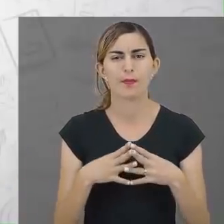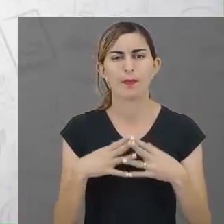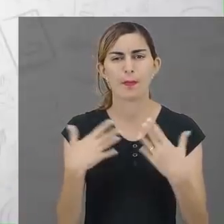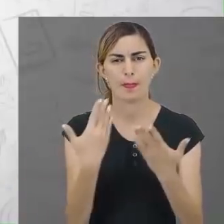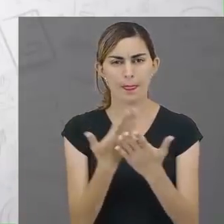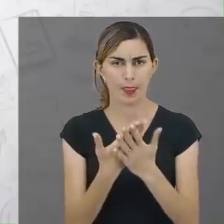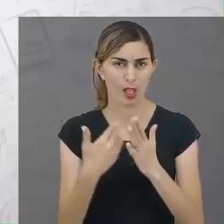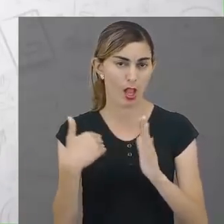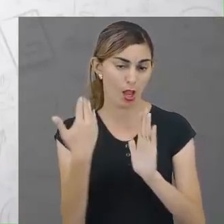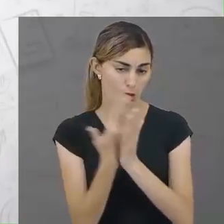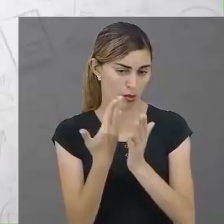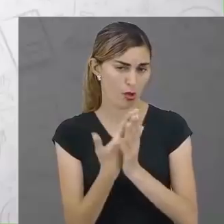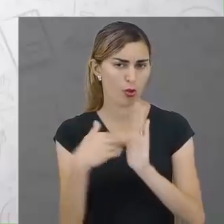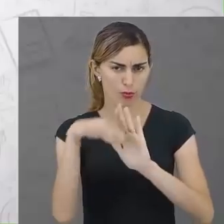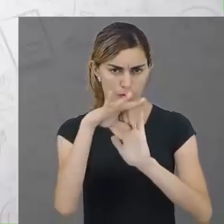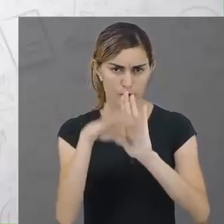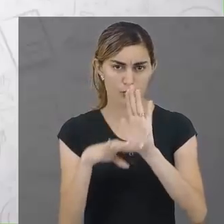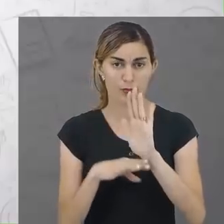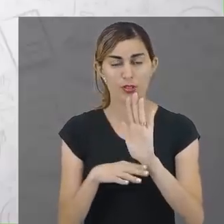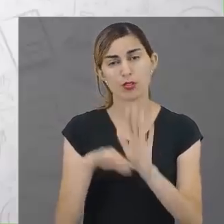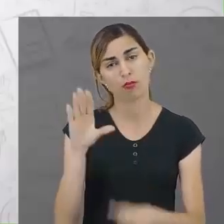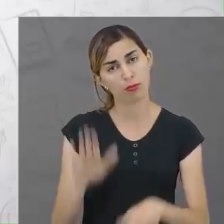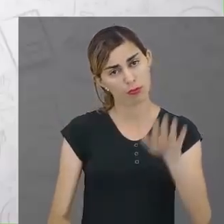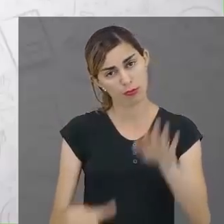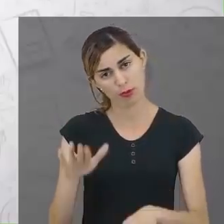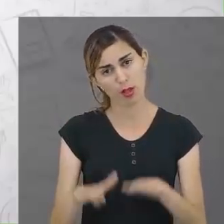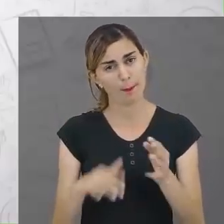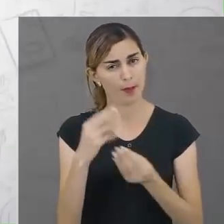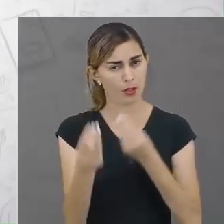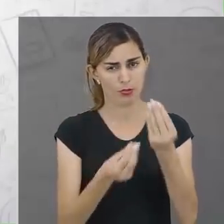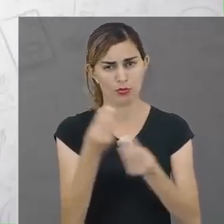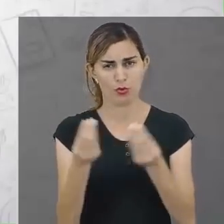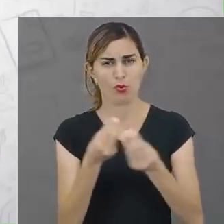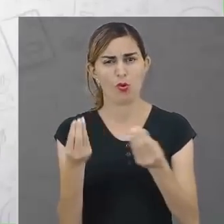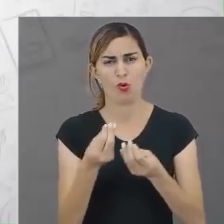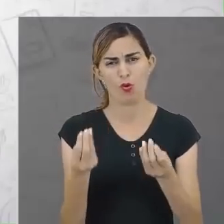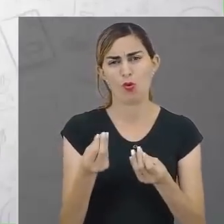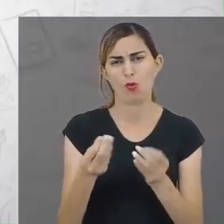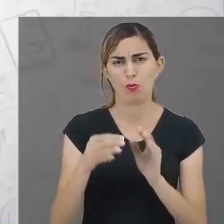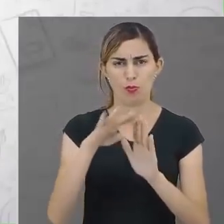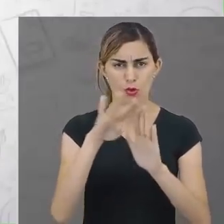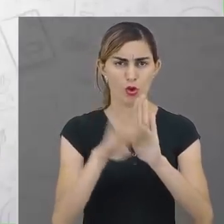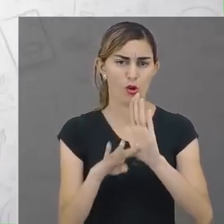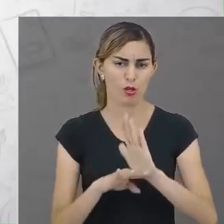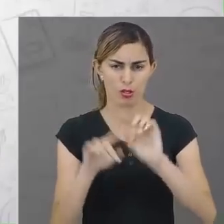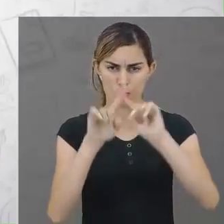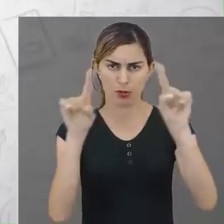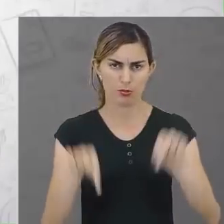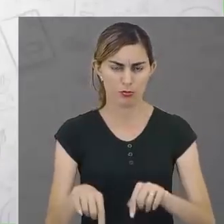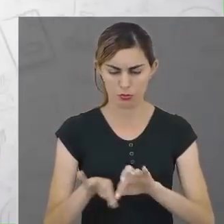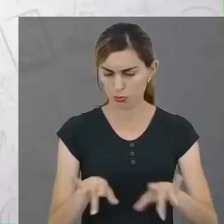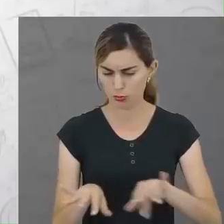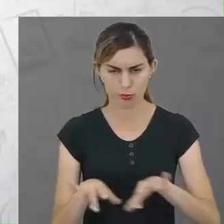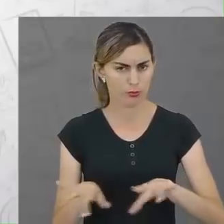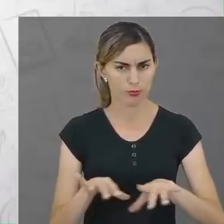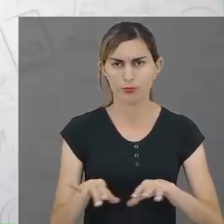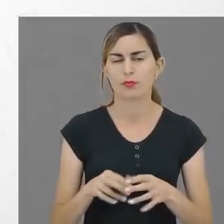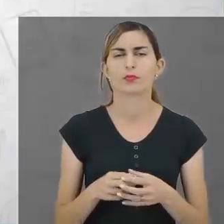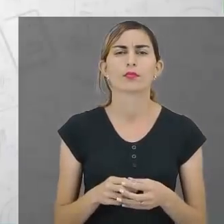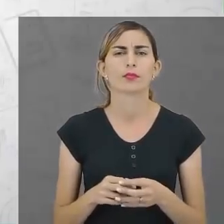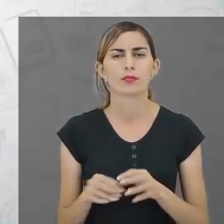A Lógica de Programação trata da maneira como podemos construir programas de computador e algoritmos em